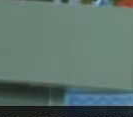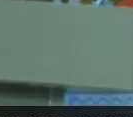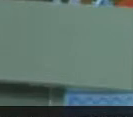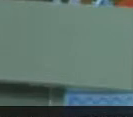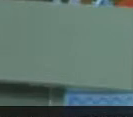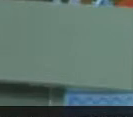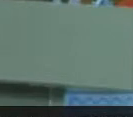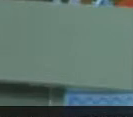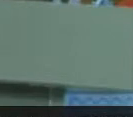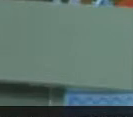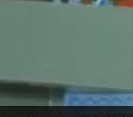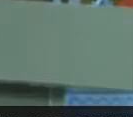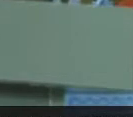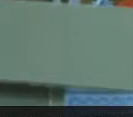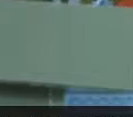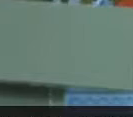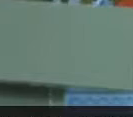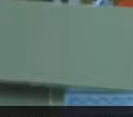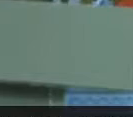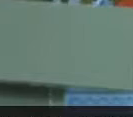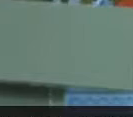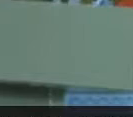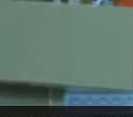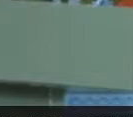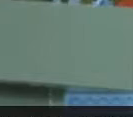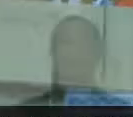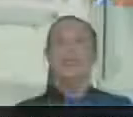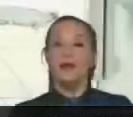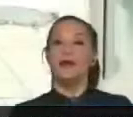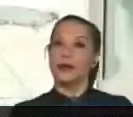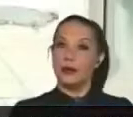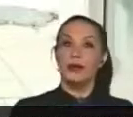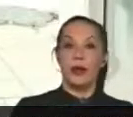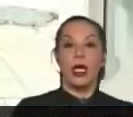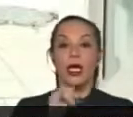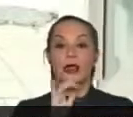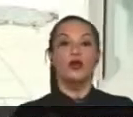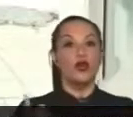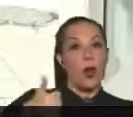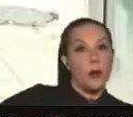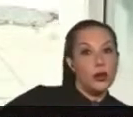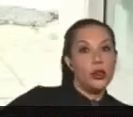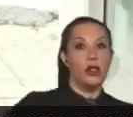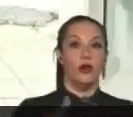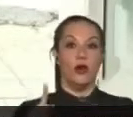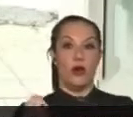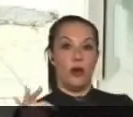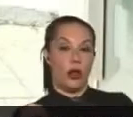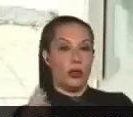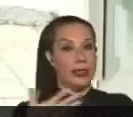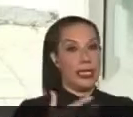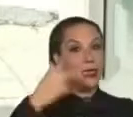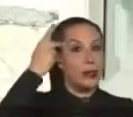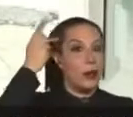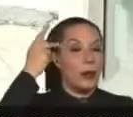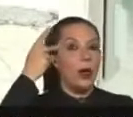no abastecimento de alguns produtos. Veja só. Olha, os postos de combustíveis aqui da cidade de São Paulo